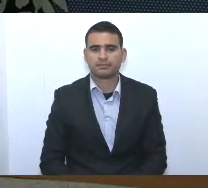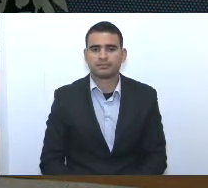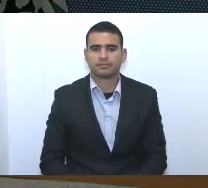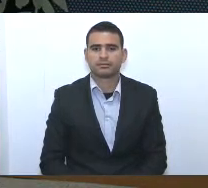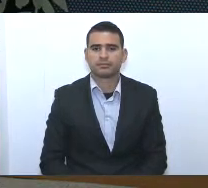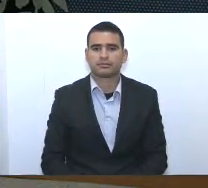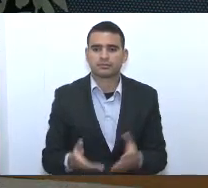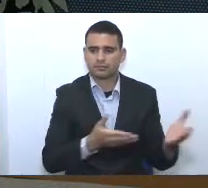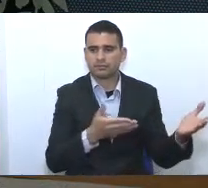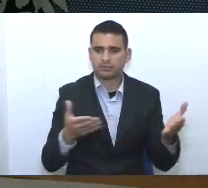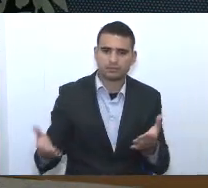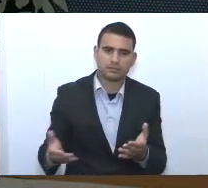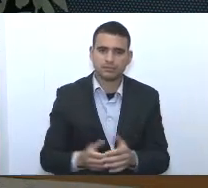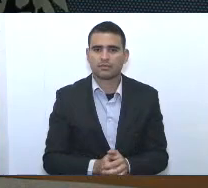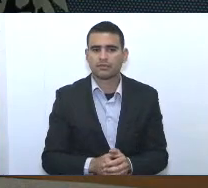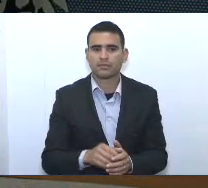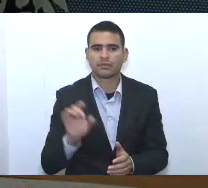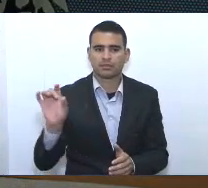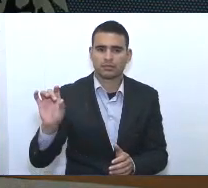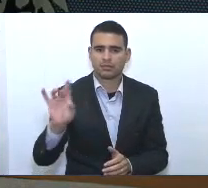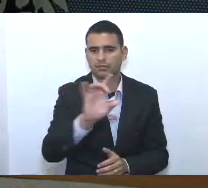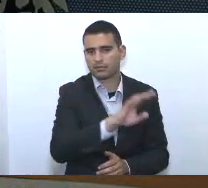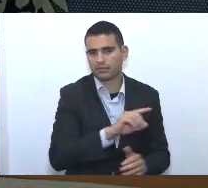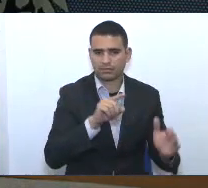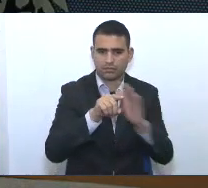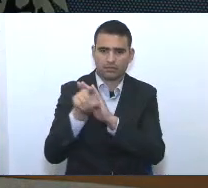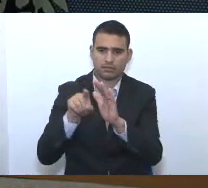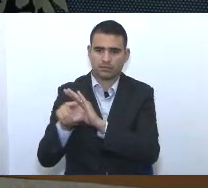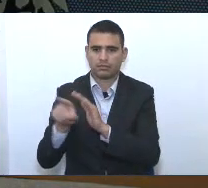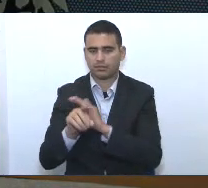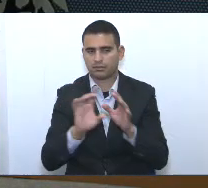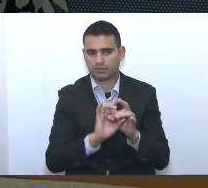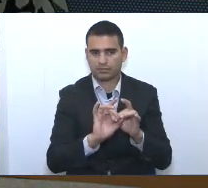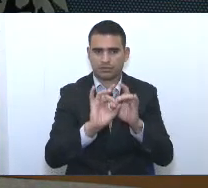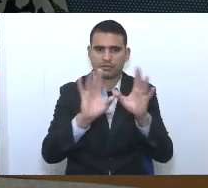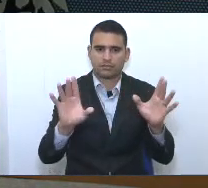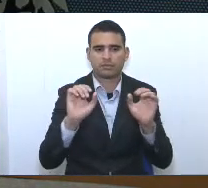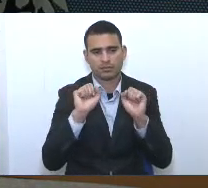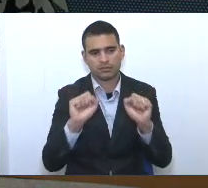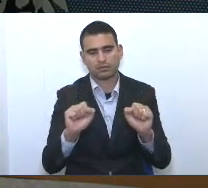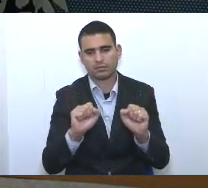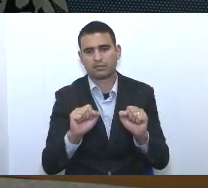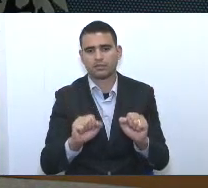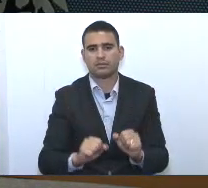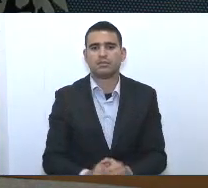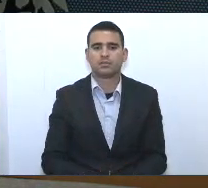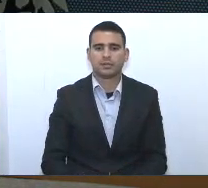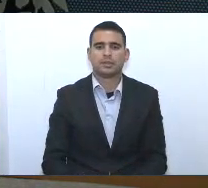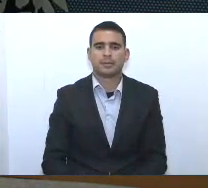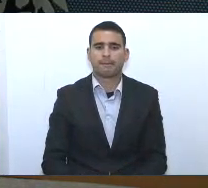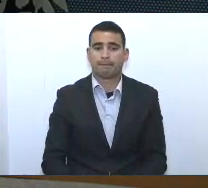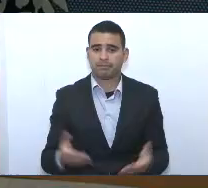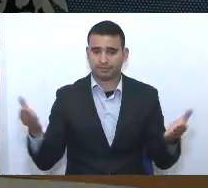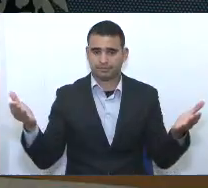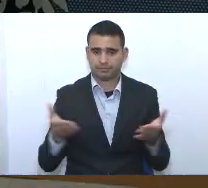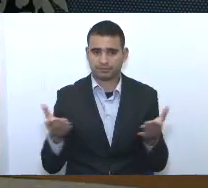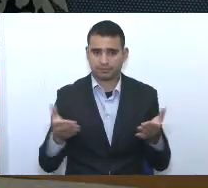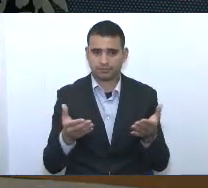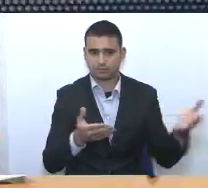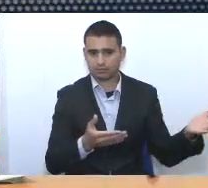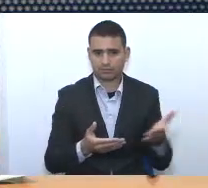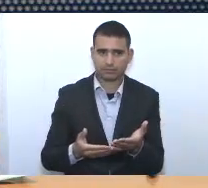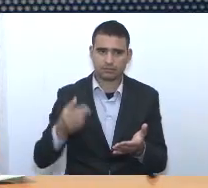Aberta a palavra aos questionamentos. Se algum nobre vereador quiser fazê-lo assim como fará agora o nobre